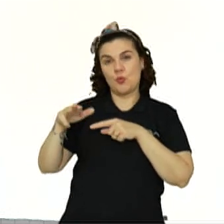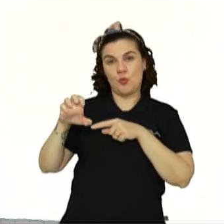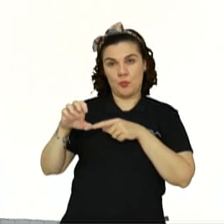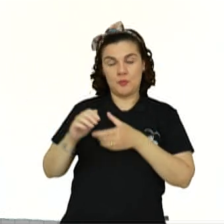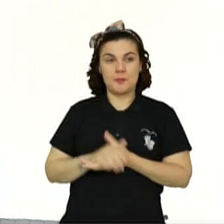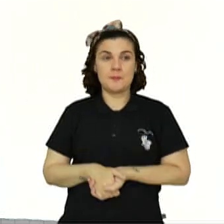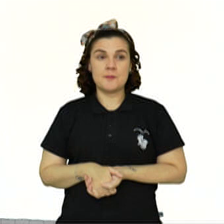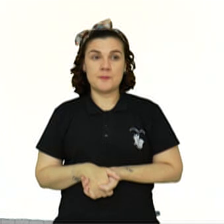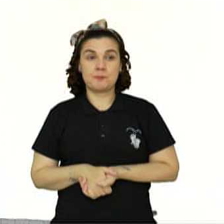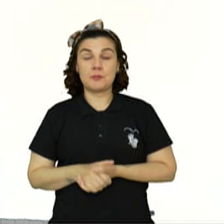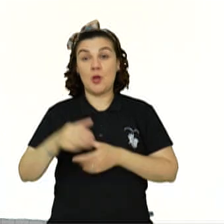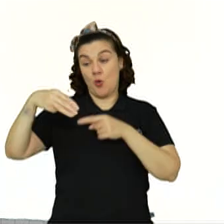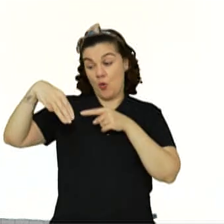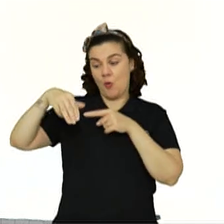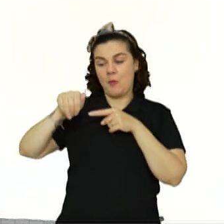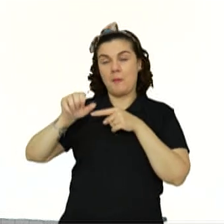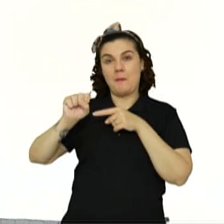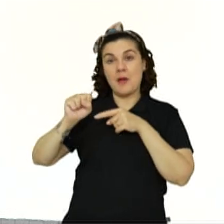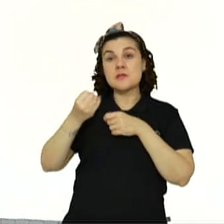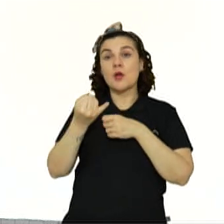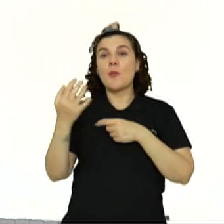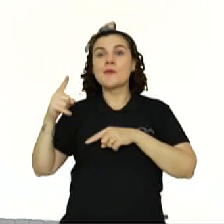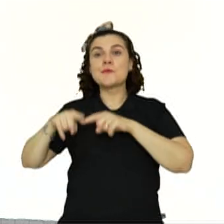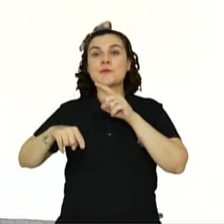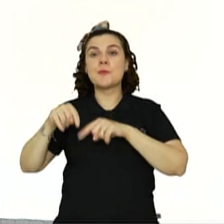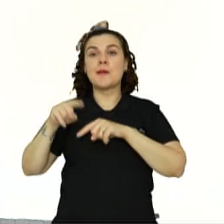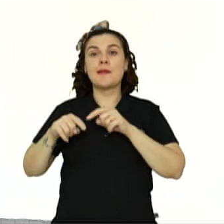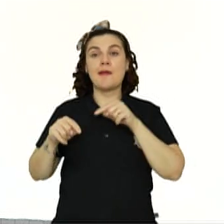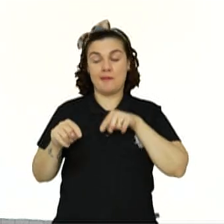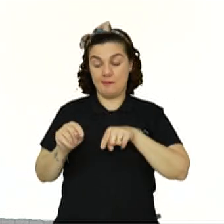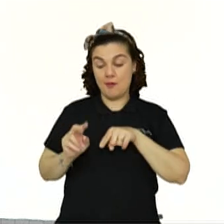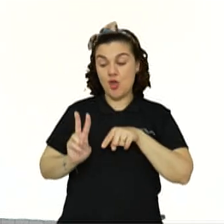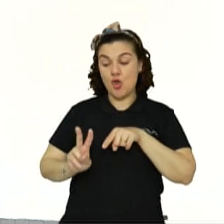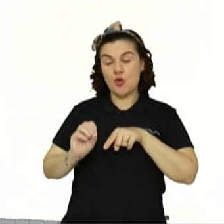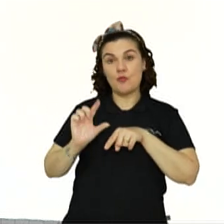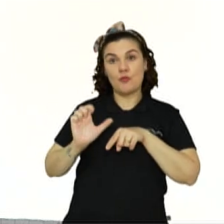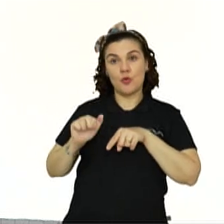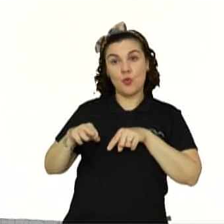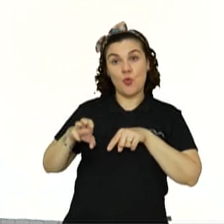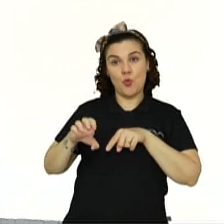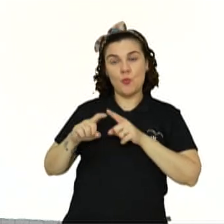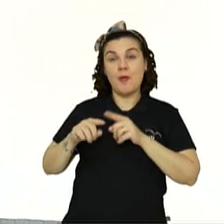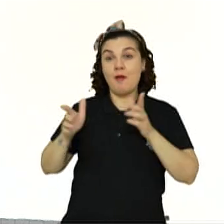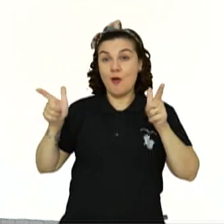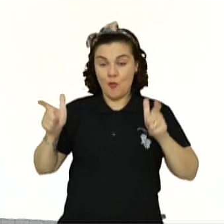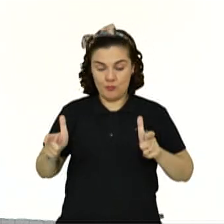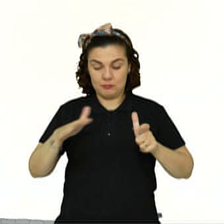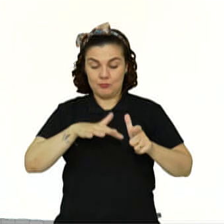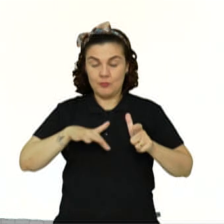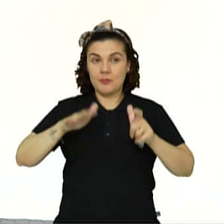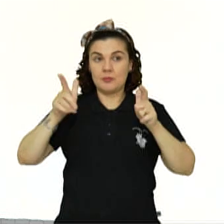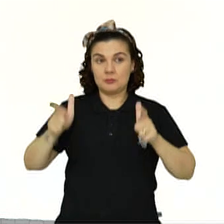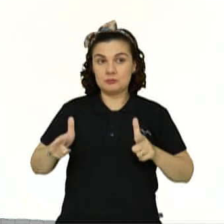a quantidade de matéria, o volume é o espaço que essa matéria ocupa em determinado...